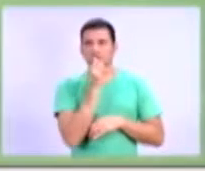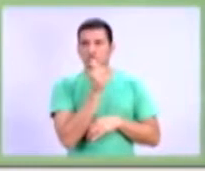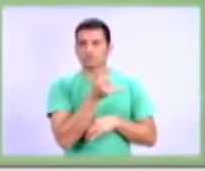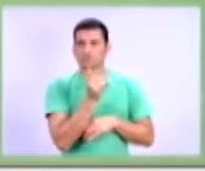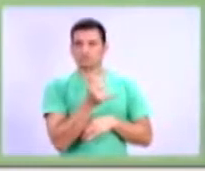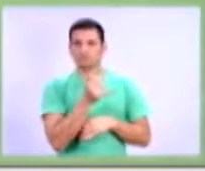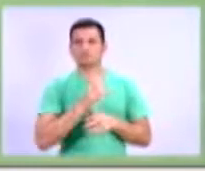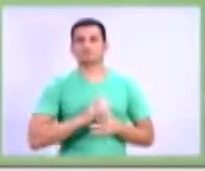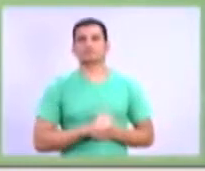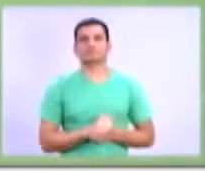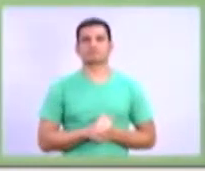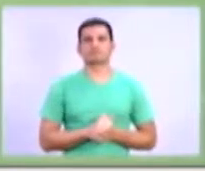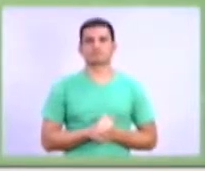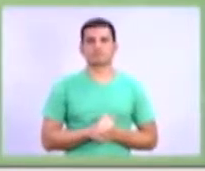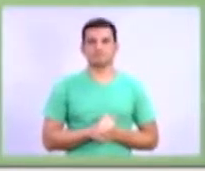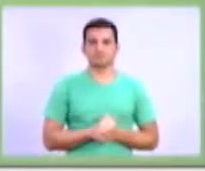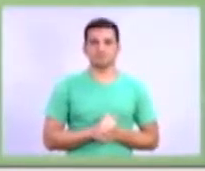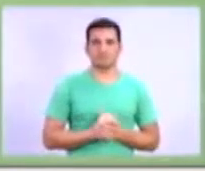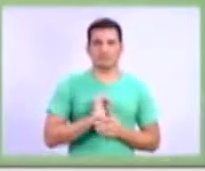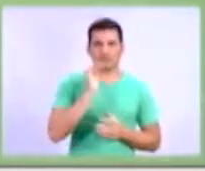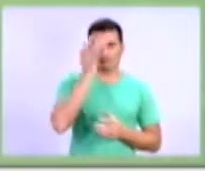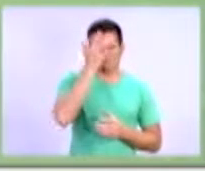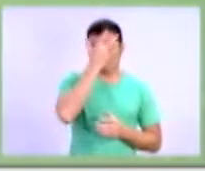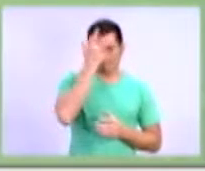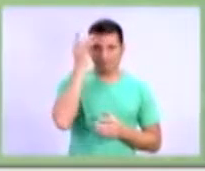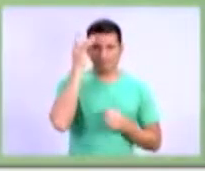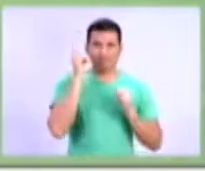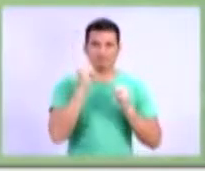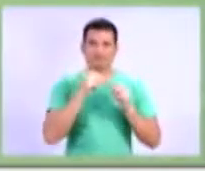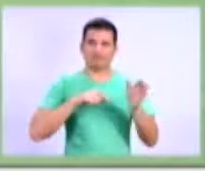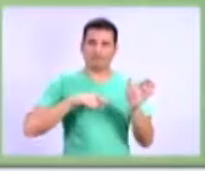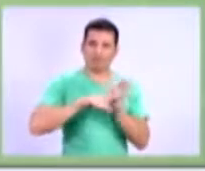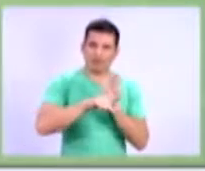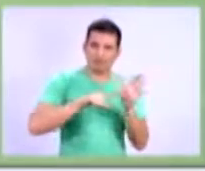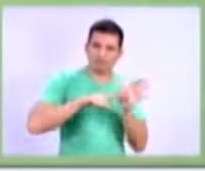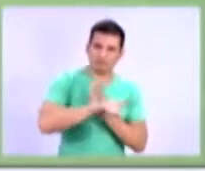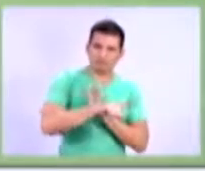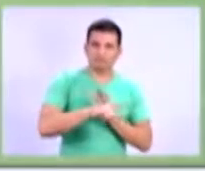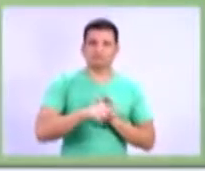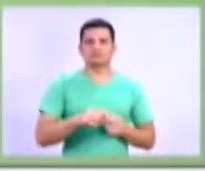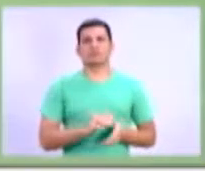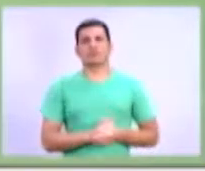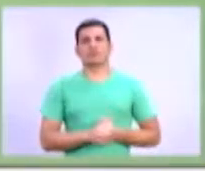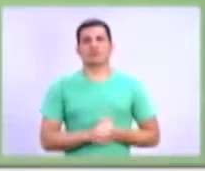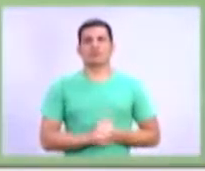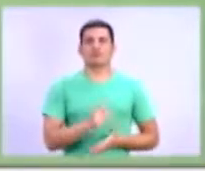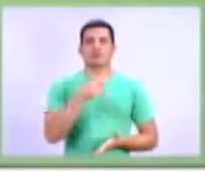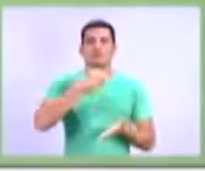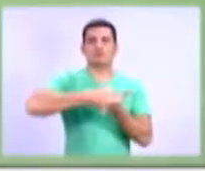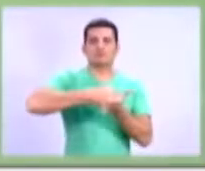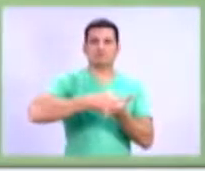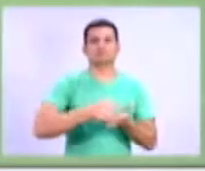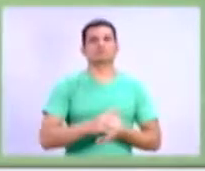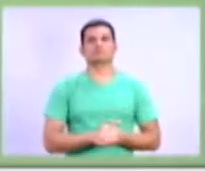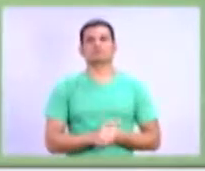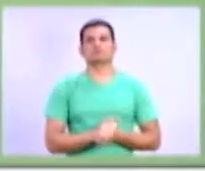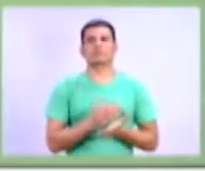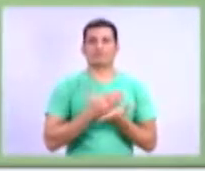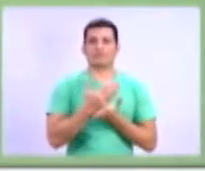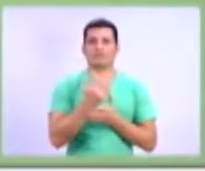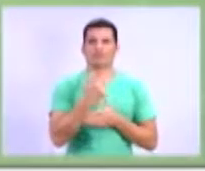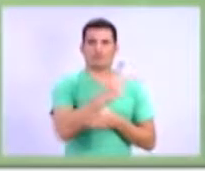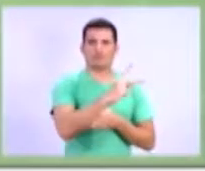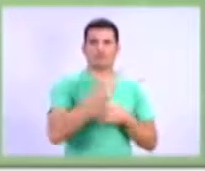discurso. As pessoas podem, portanto, questionar, fazer novas afirmações a partir de